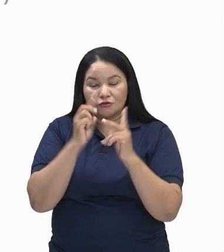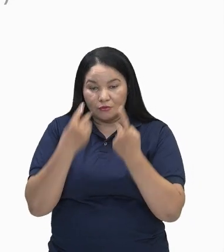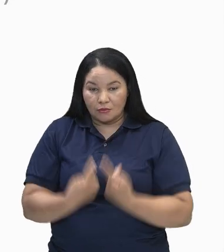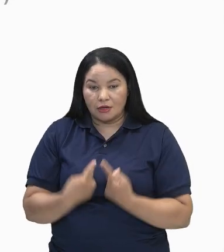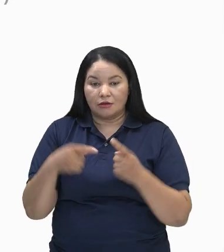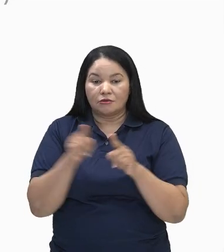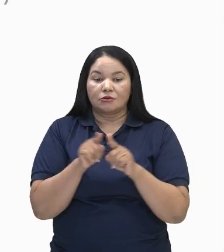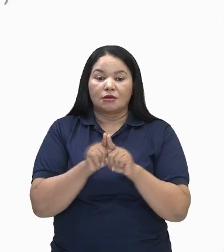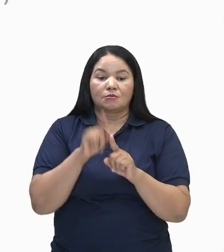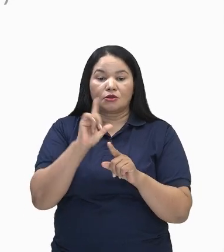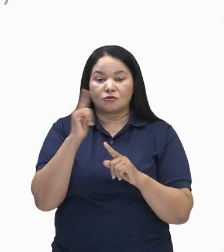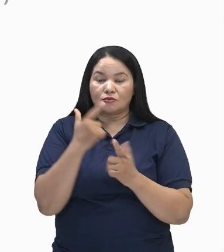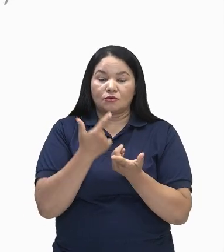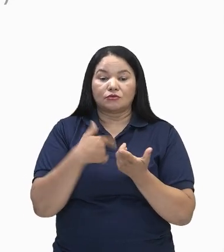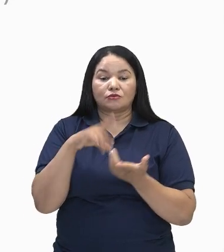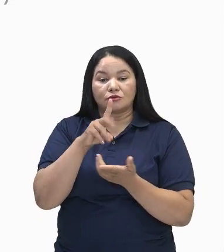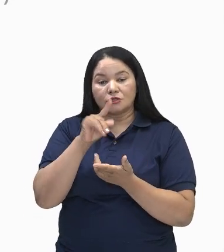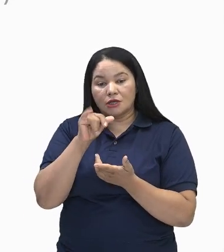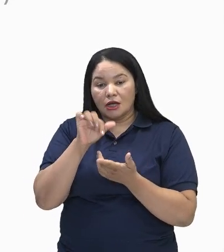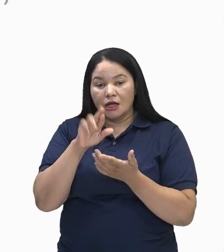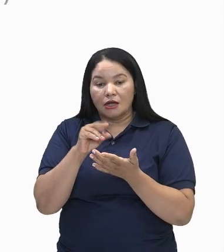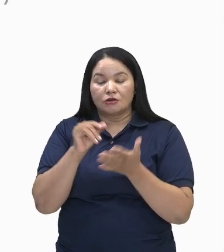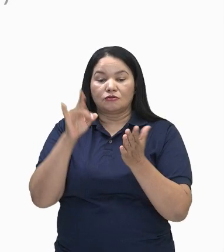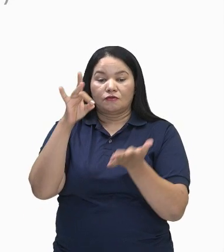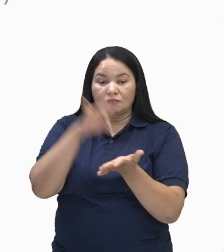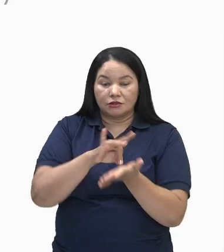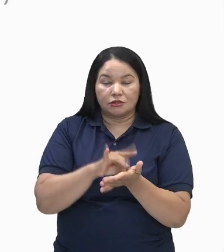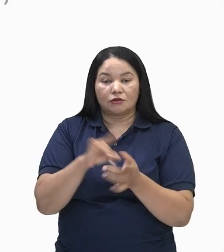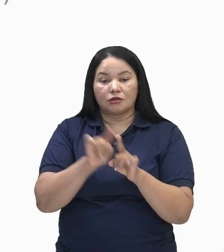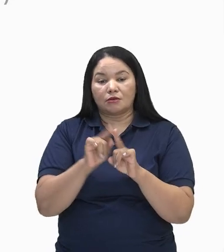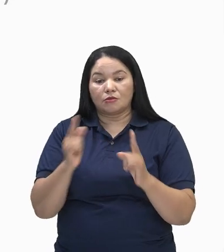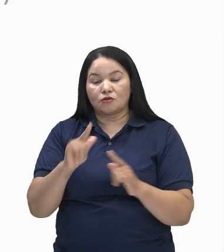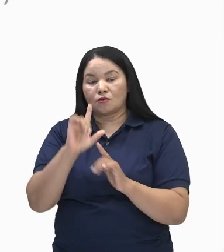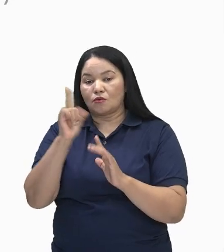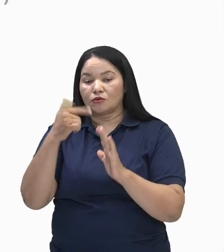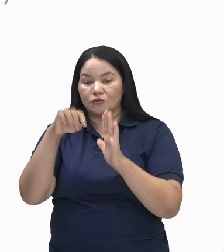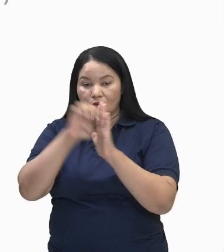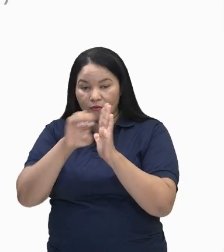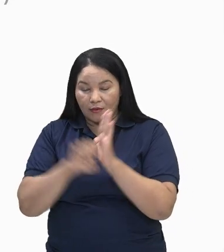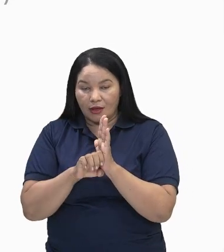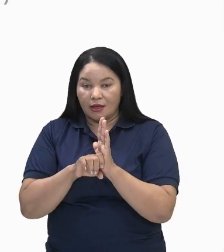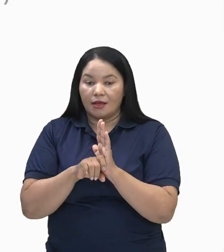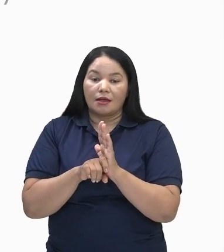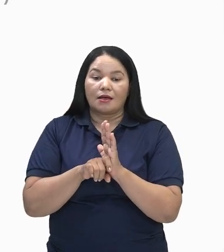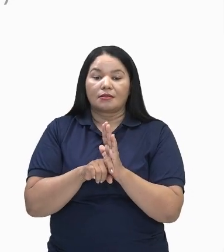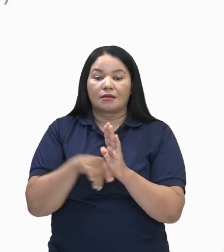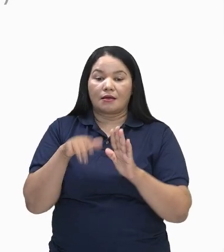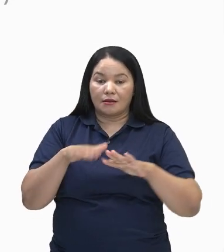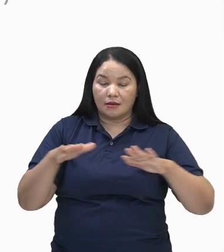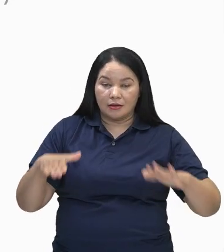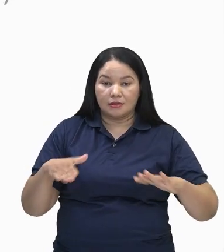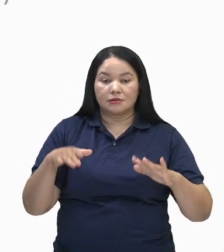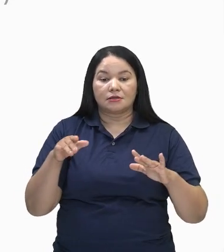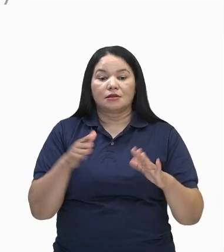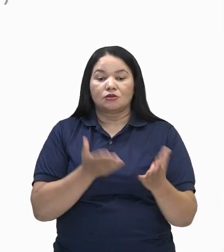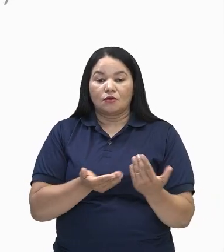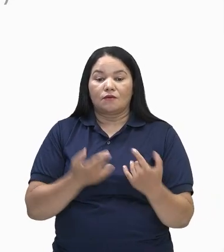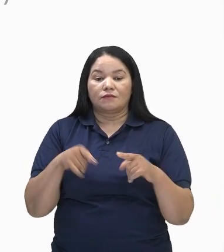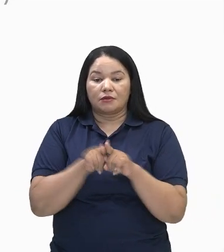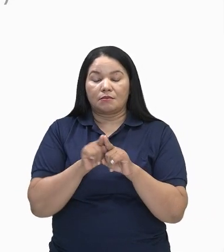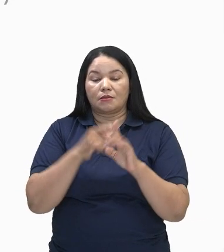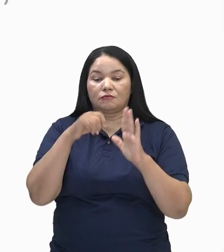Diário Oficial, o ECA, que é o Estatuto da Criança e do Adolescente, e também o Estatuto